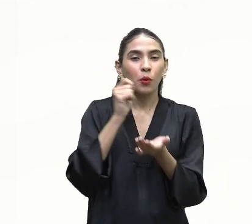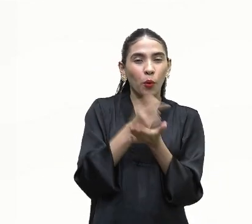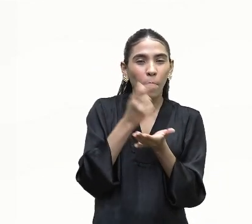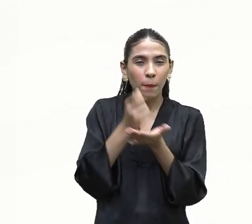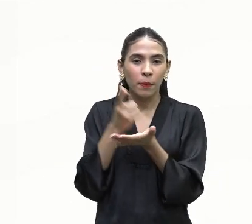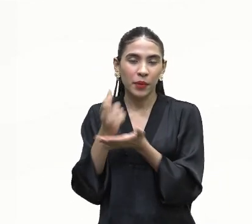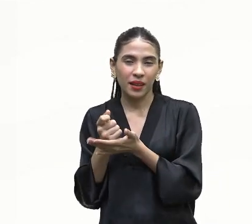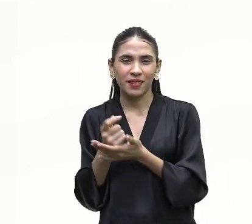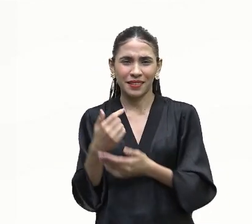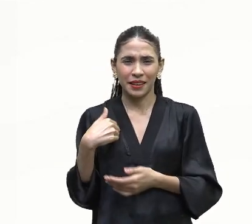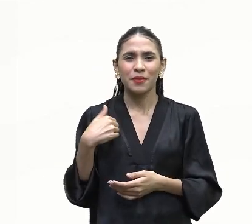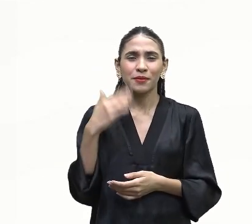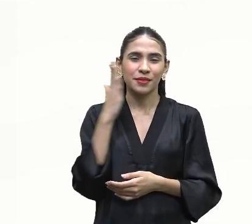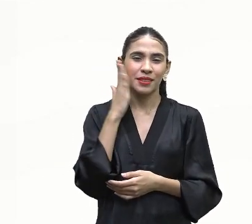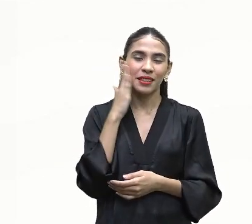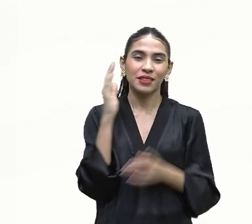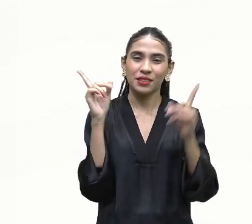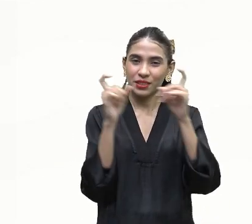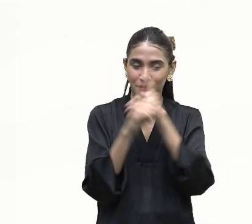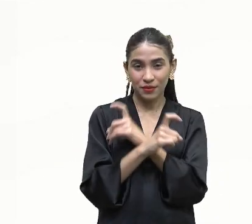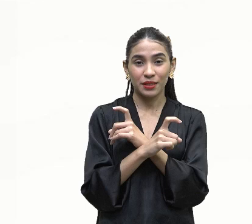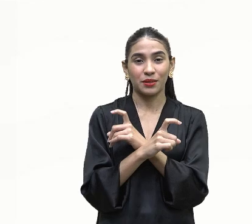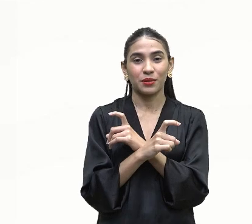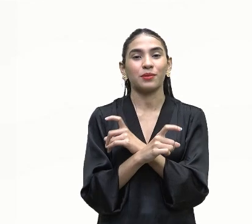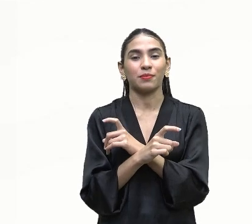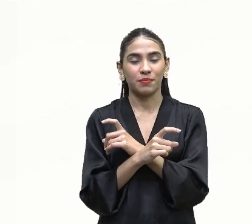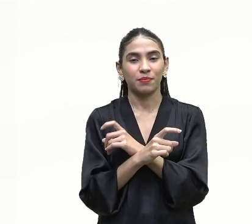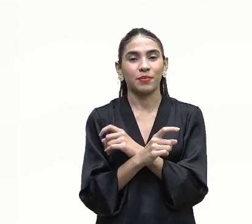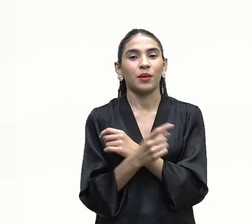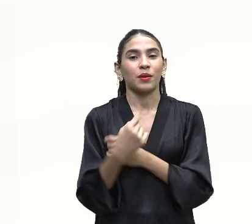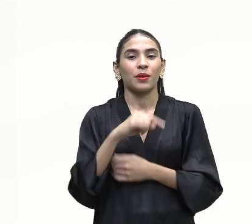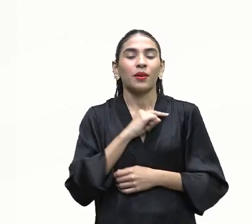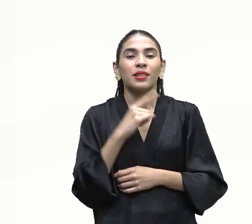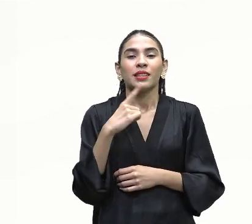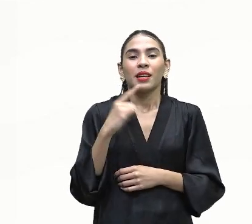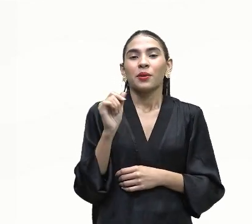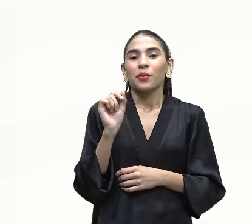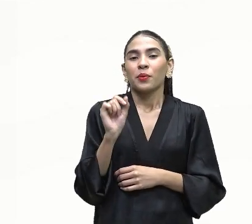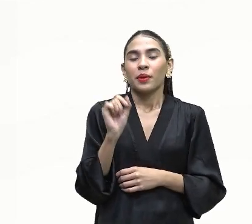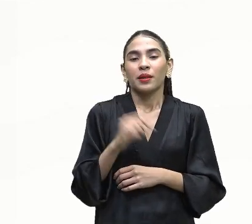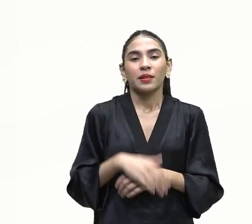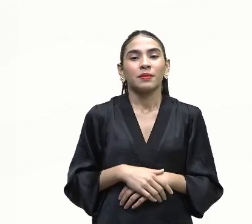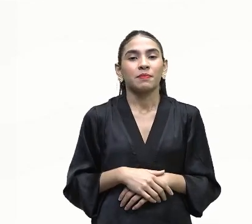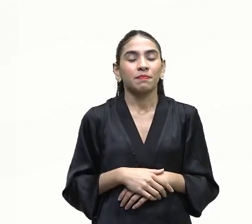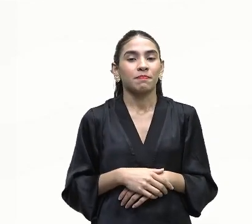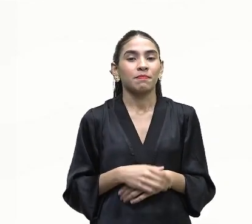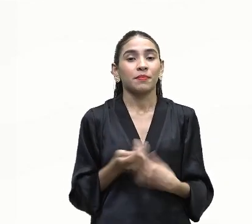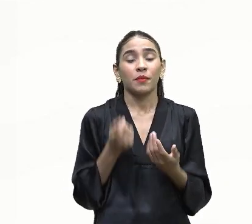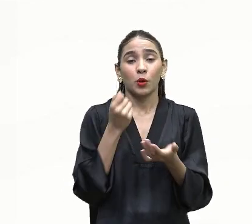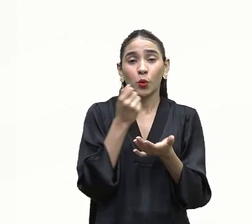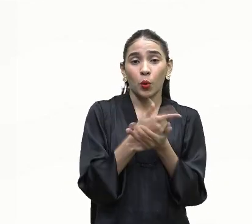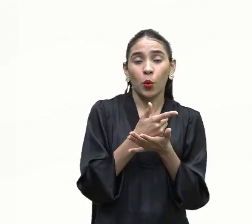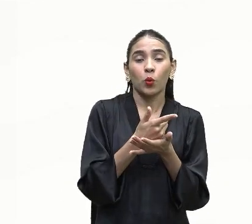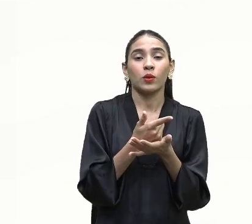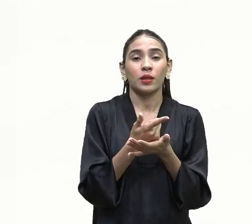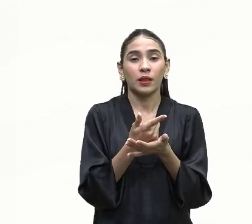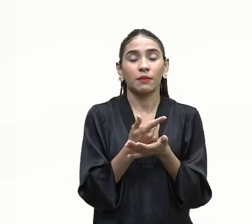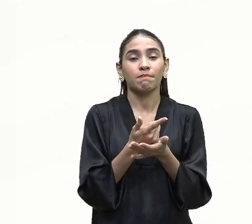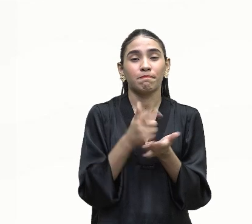difícil a gente não fazer dívidas, a gente tem aí contas para pagar, a